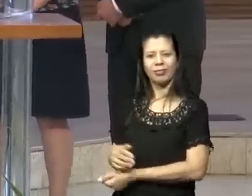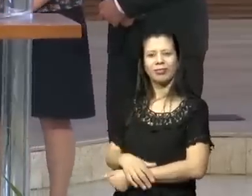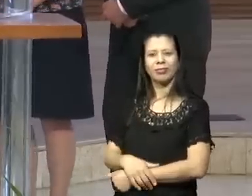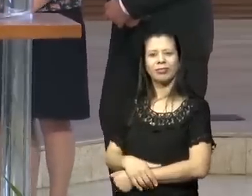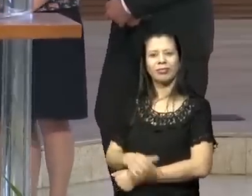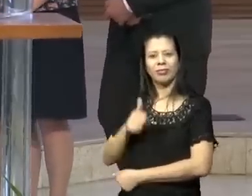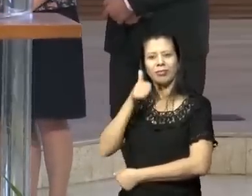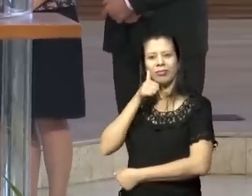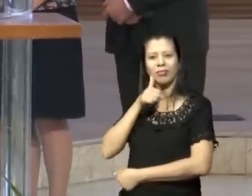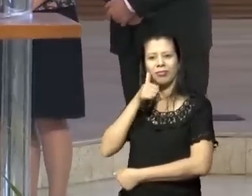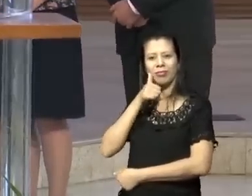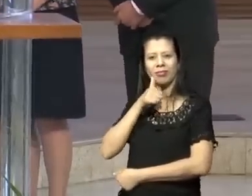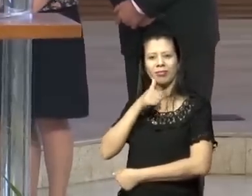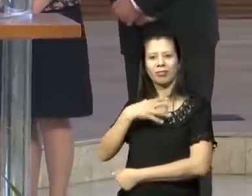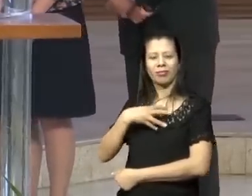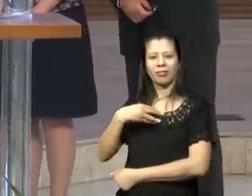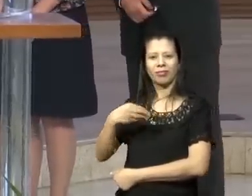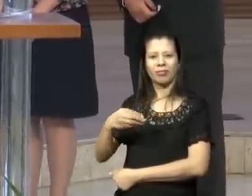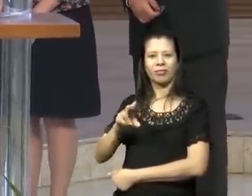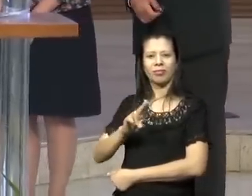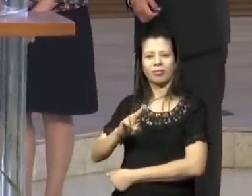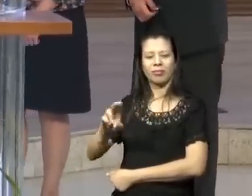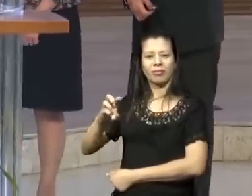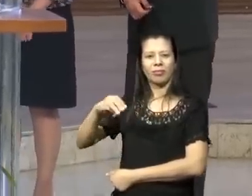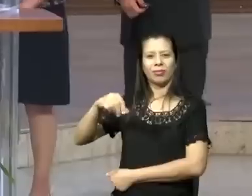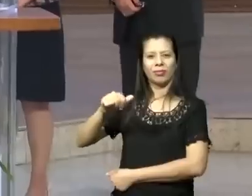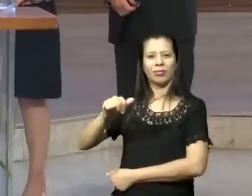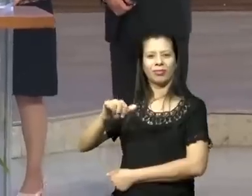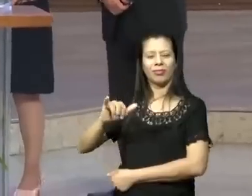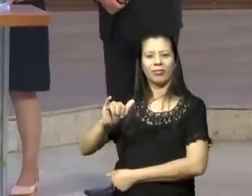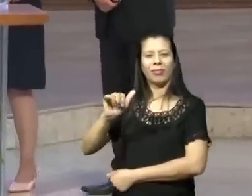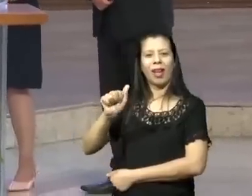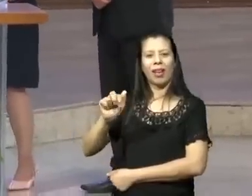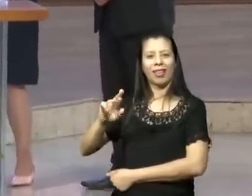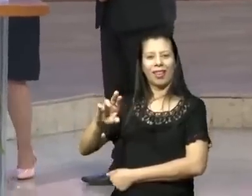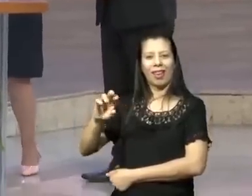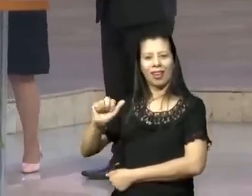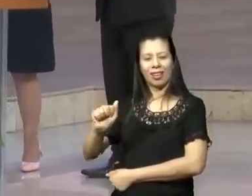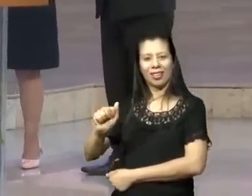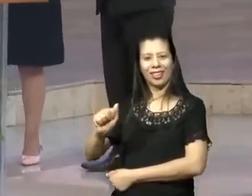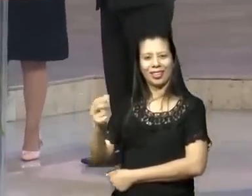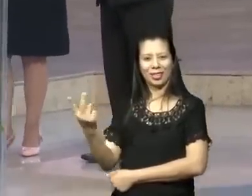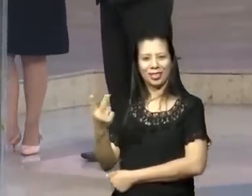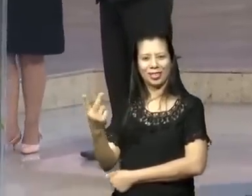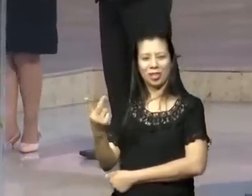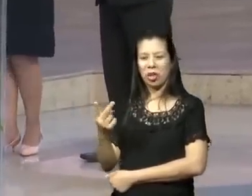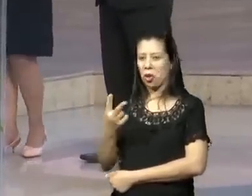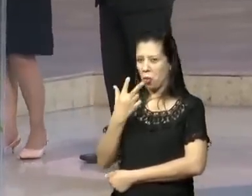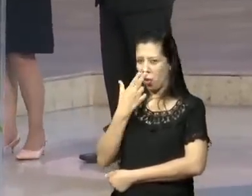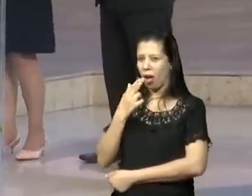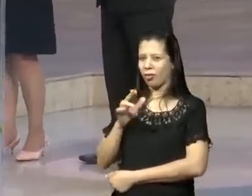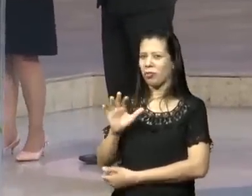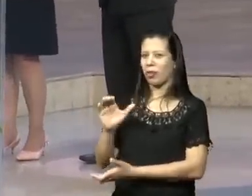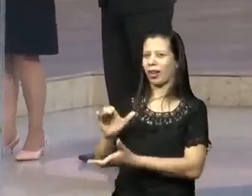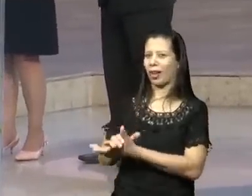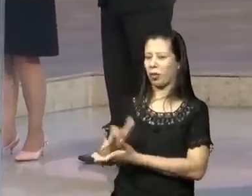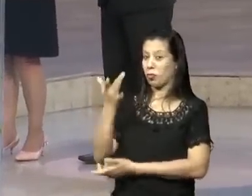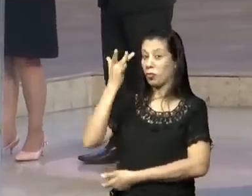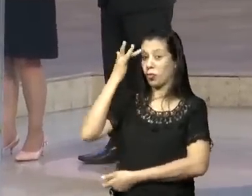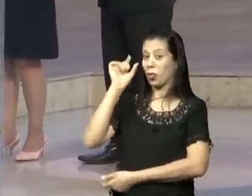vão casar não sei quando mas vão casar o pastor fica insistindo para casar traga a lembrança da Valéria